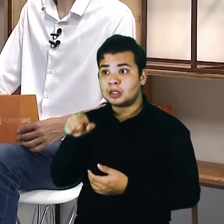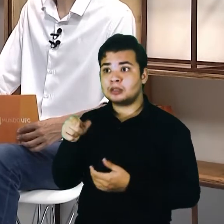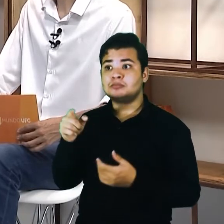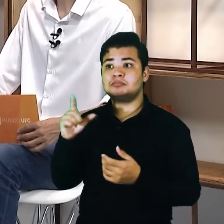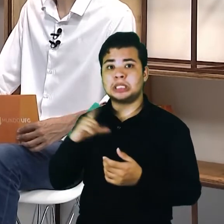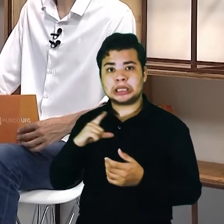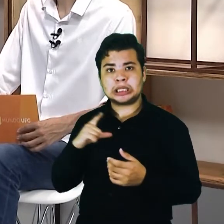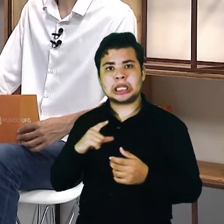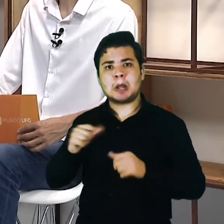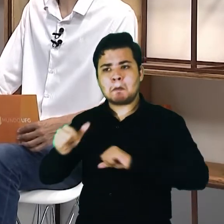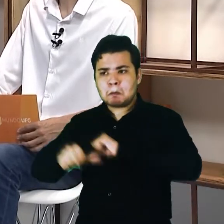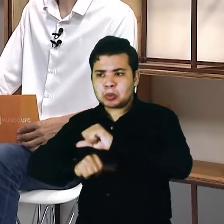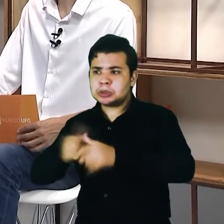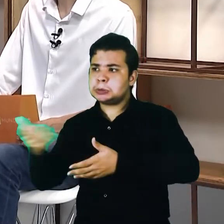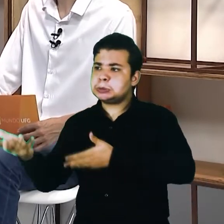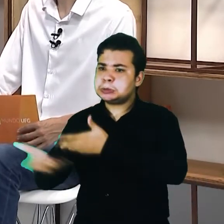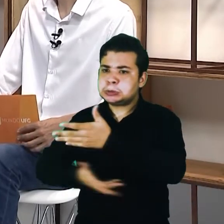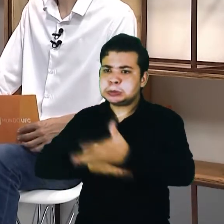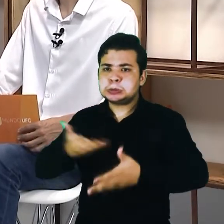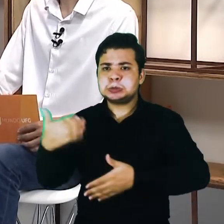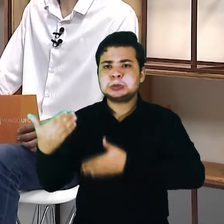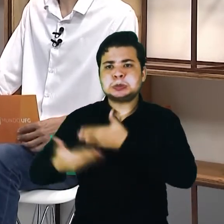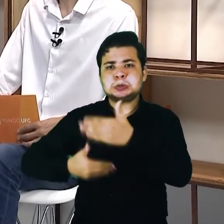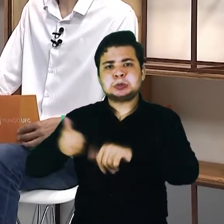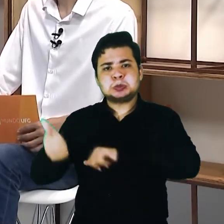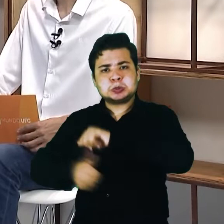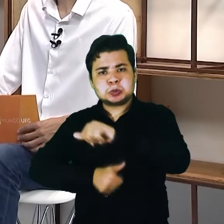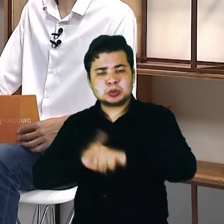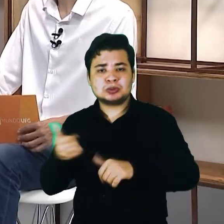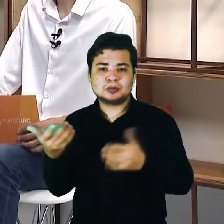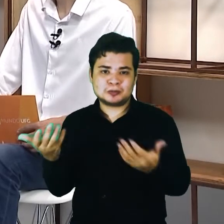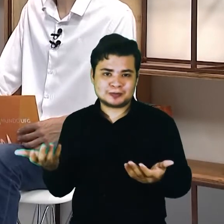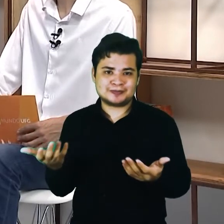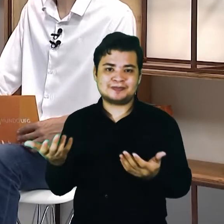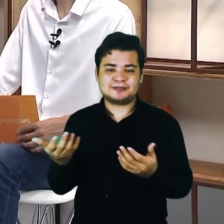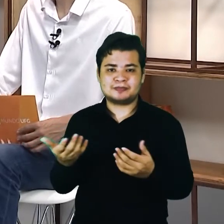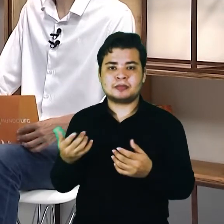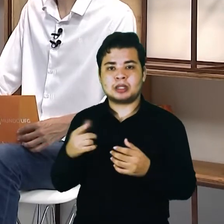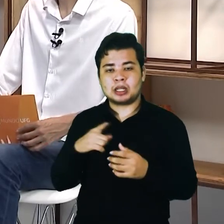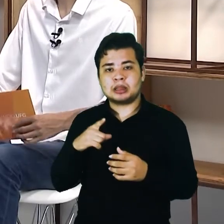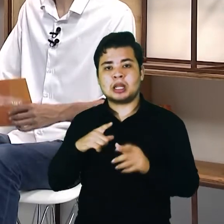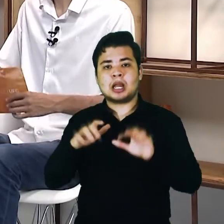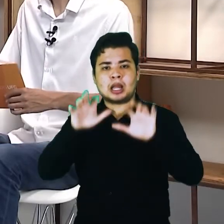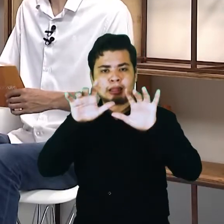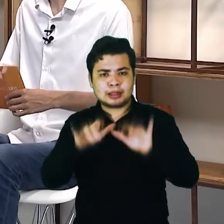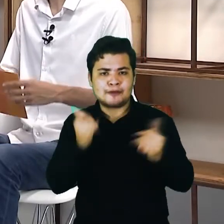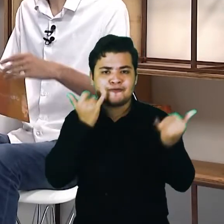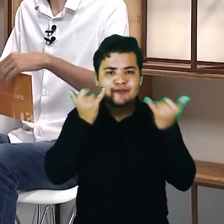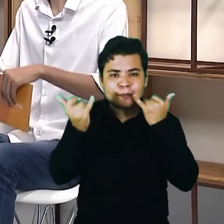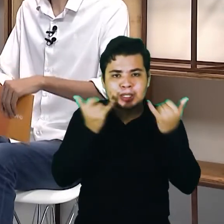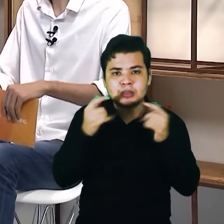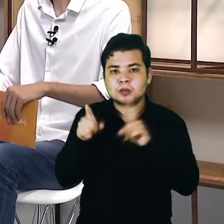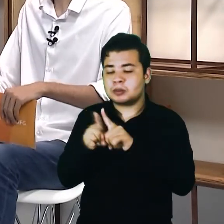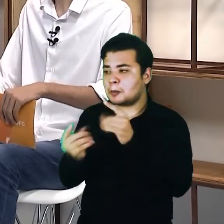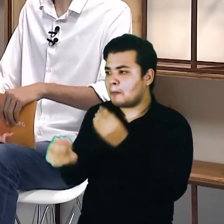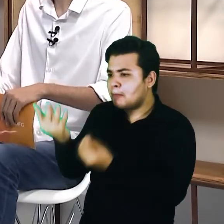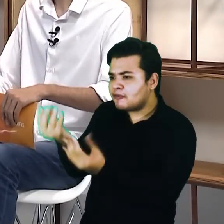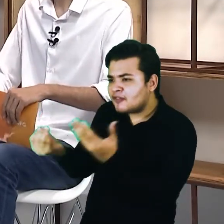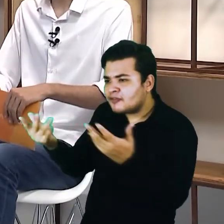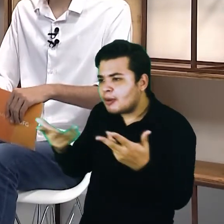fator dinâmico, né? Dá um dinamismo na questão da interpretação, tanto dos dados como da